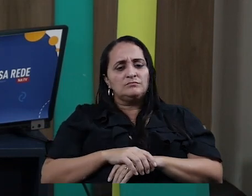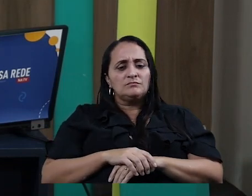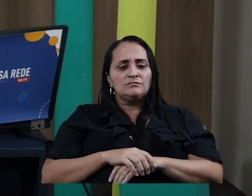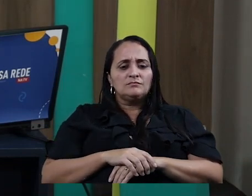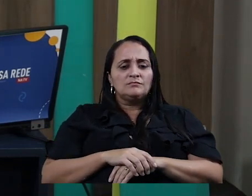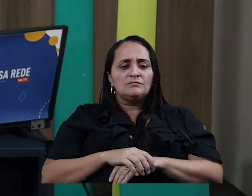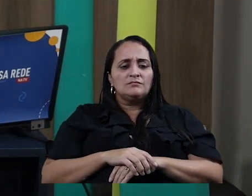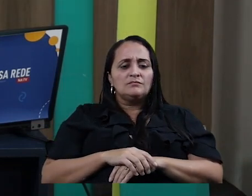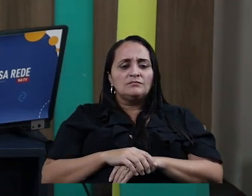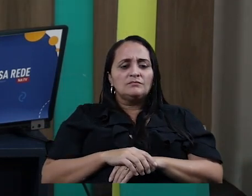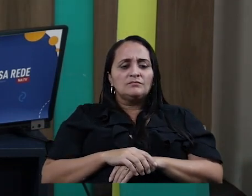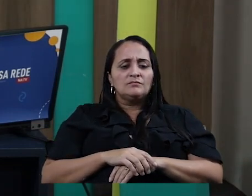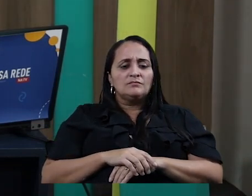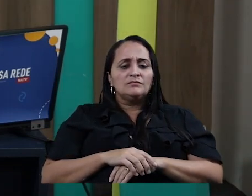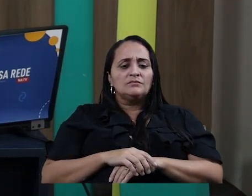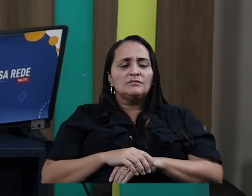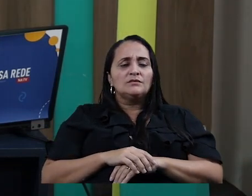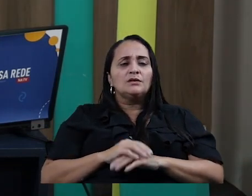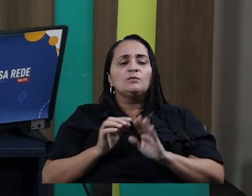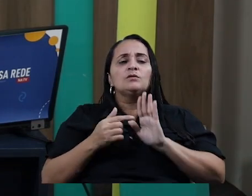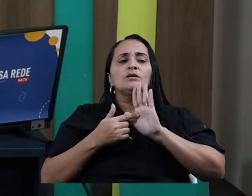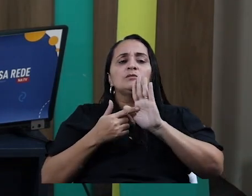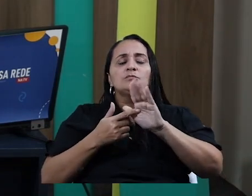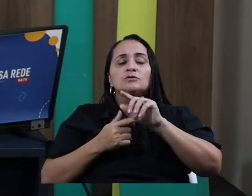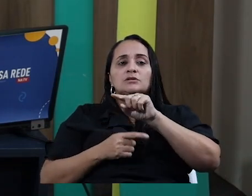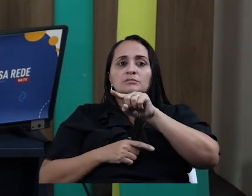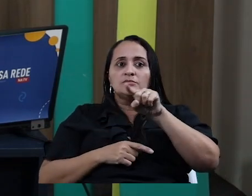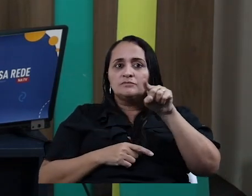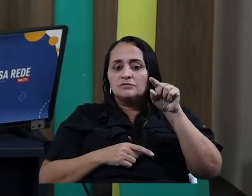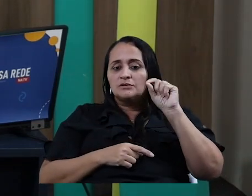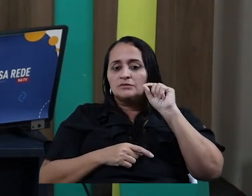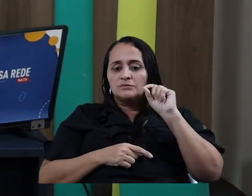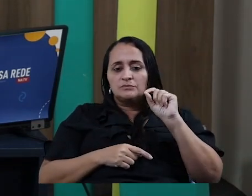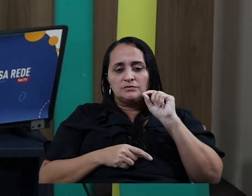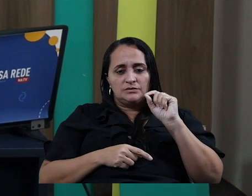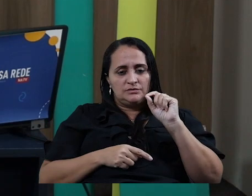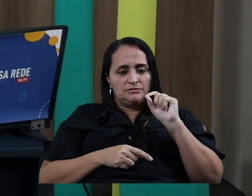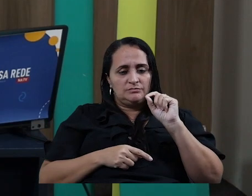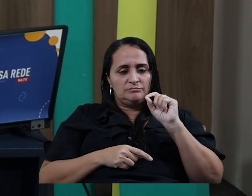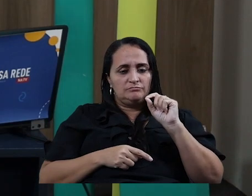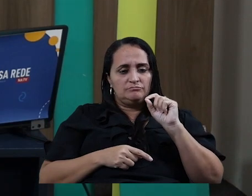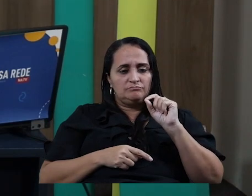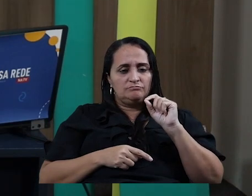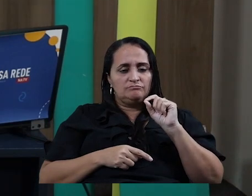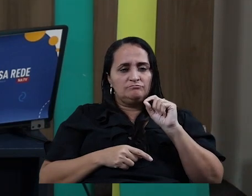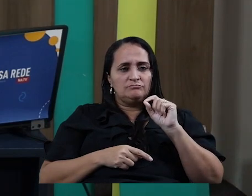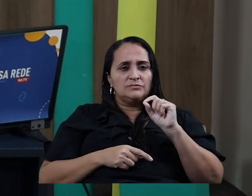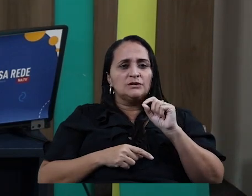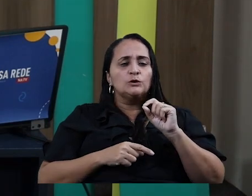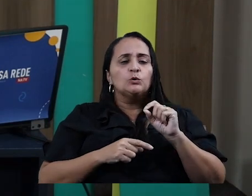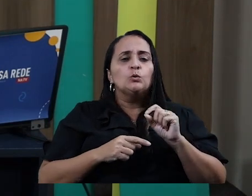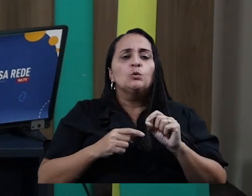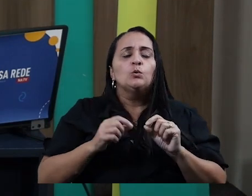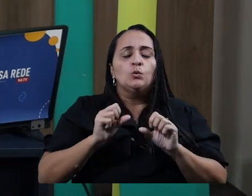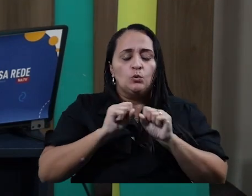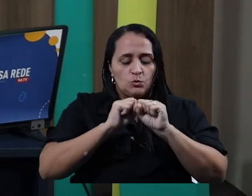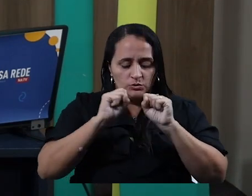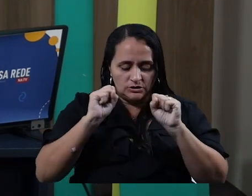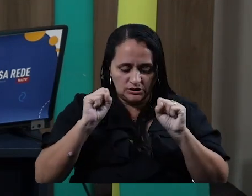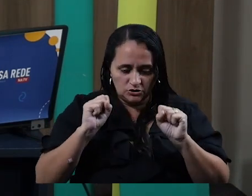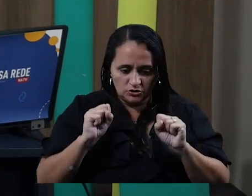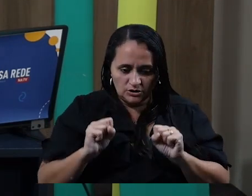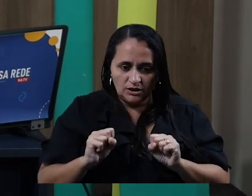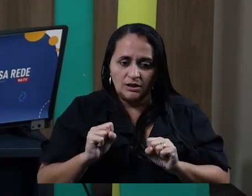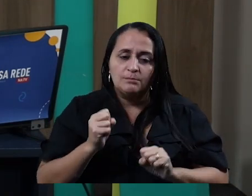pequenininho, mas eu quero trazer para vocês o seguinte, que a questão do sistema de numeração,